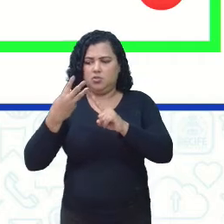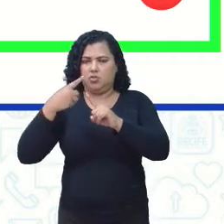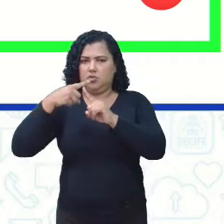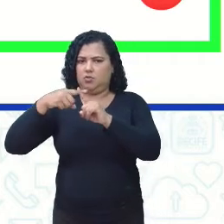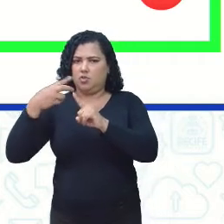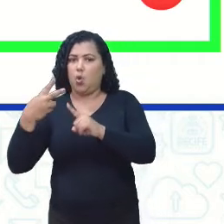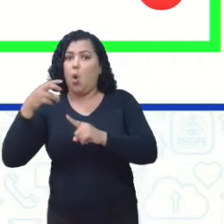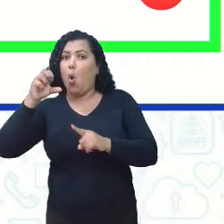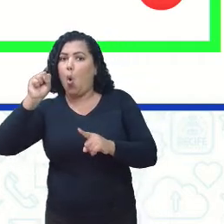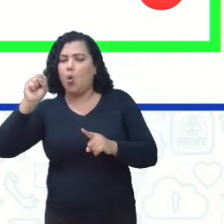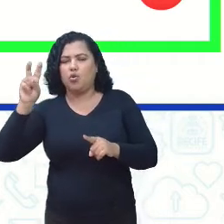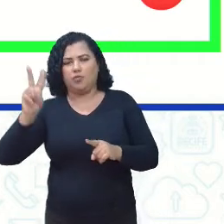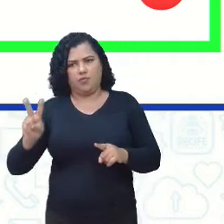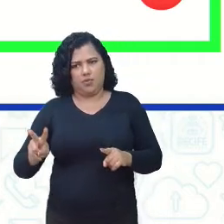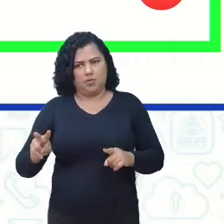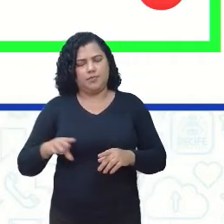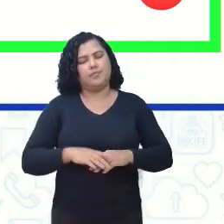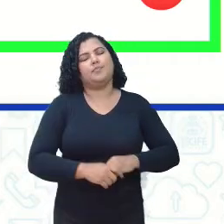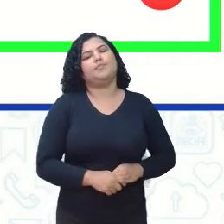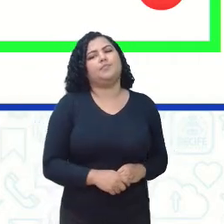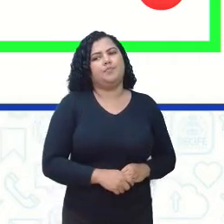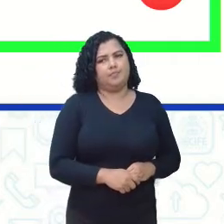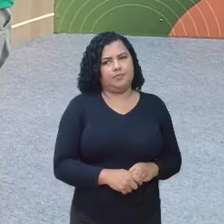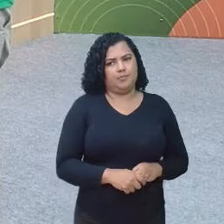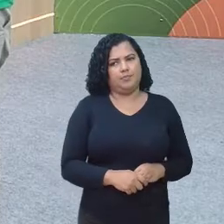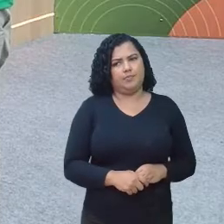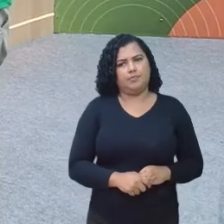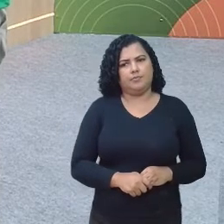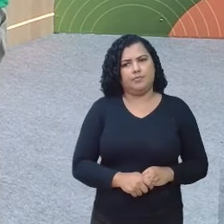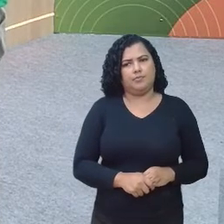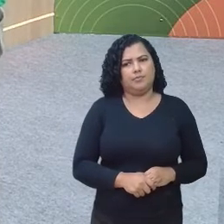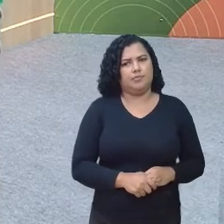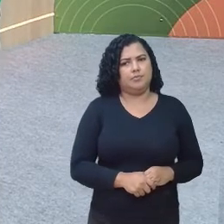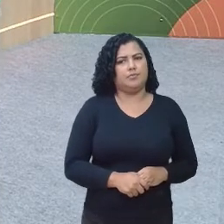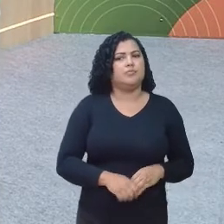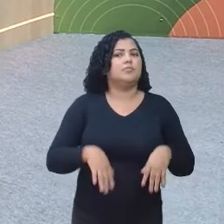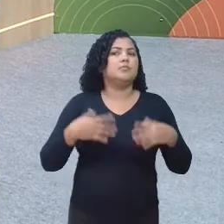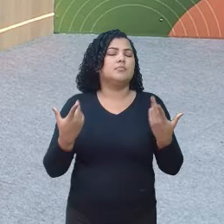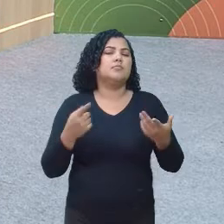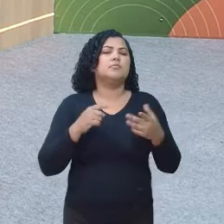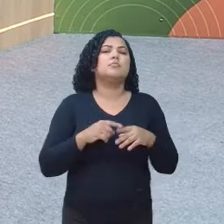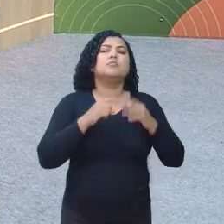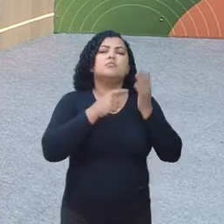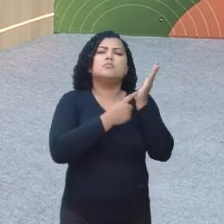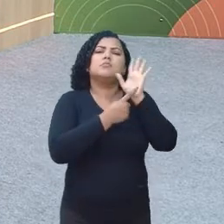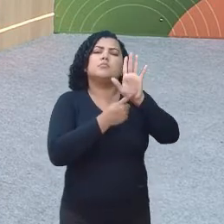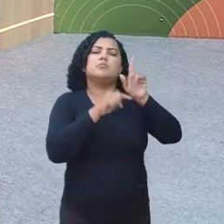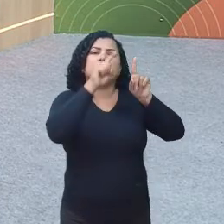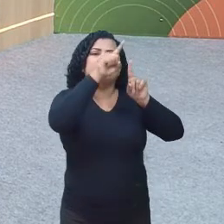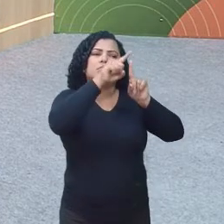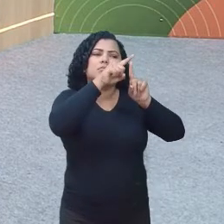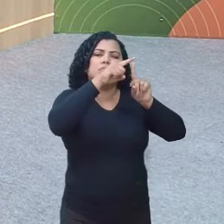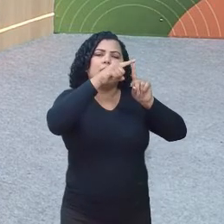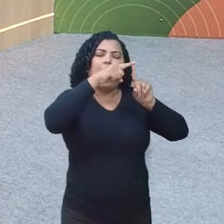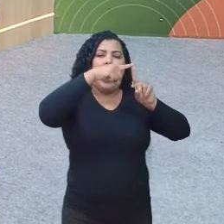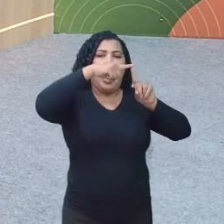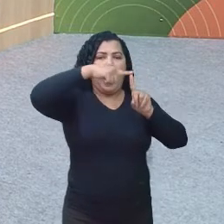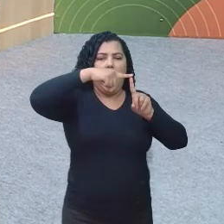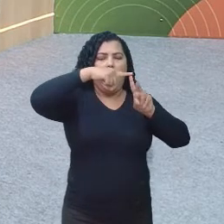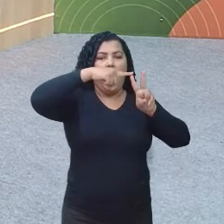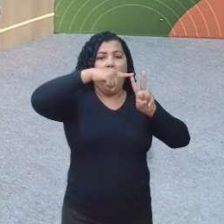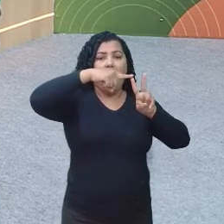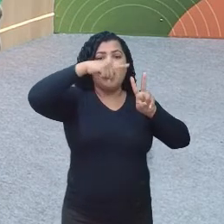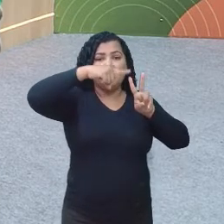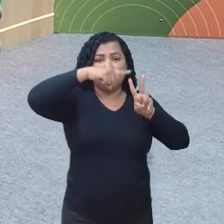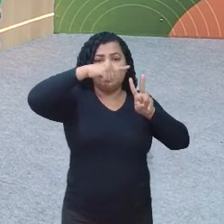que eu vou obter é aquele dali. O que está em destaque aqui é a radiciação. Provavelmente